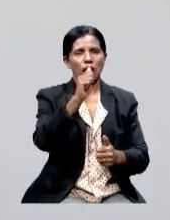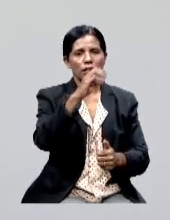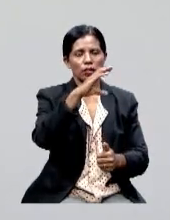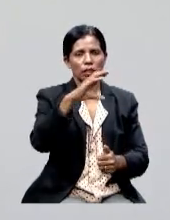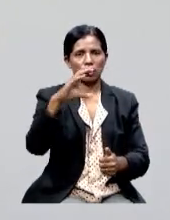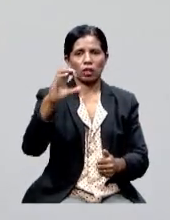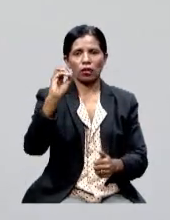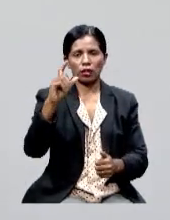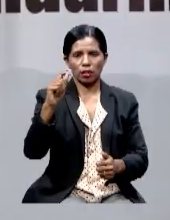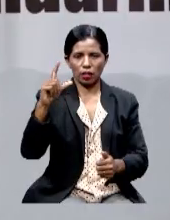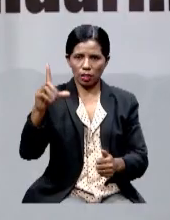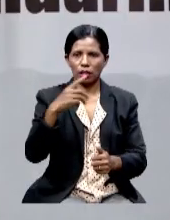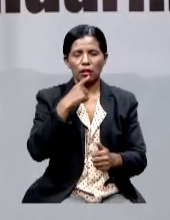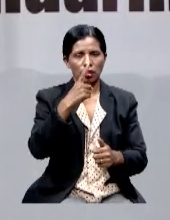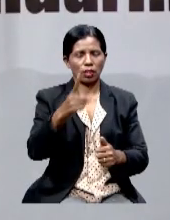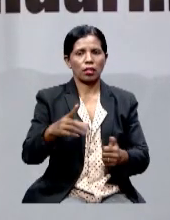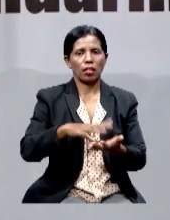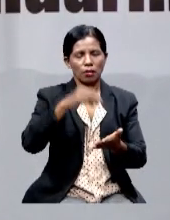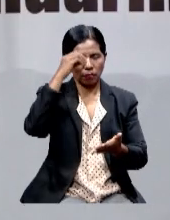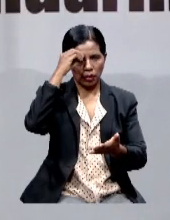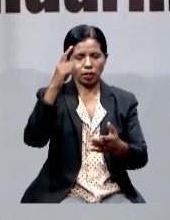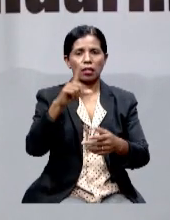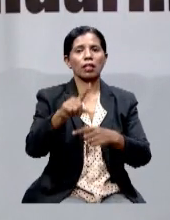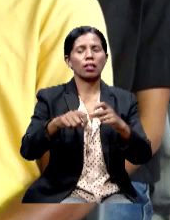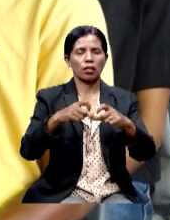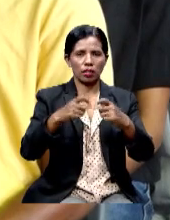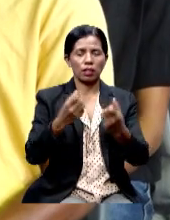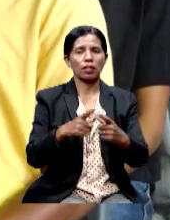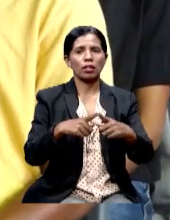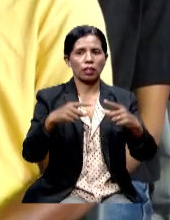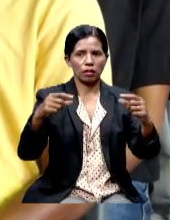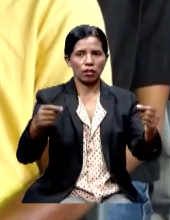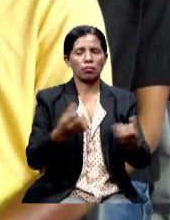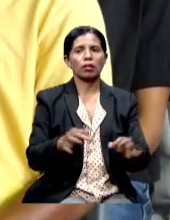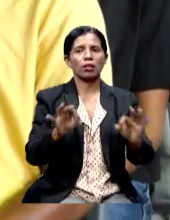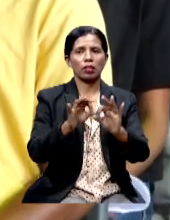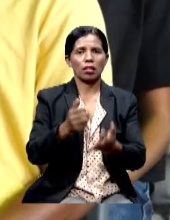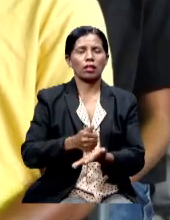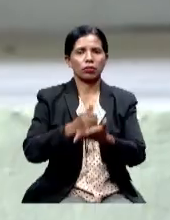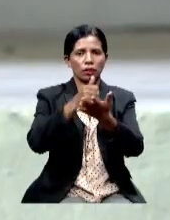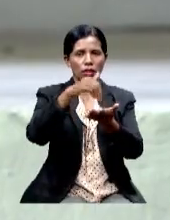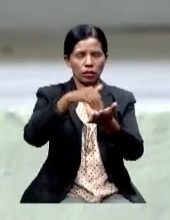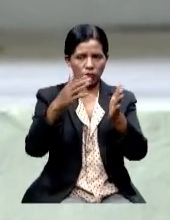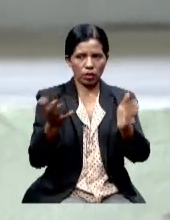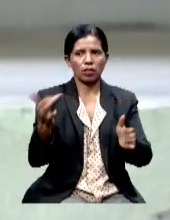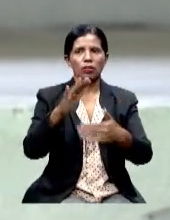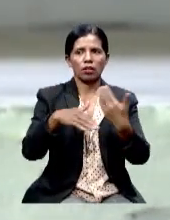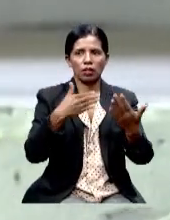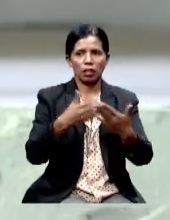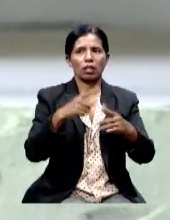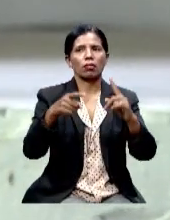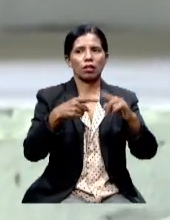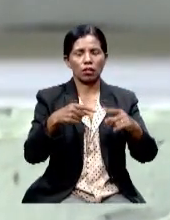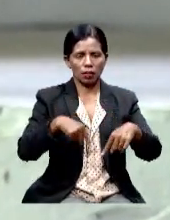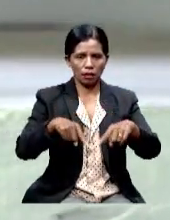Chinesa Timoruan HTT, curso Lian Mandarin ne, importante tebes, atu facilita estudante bolsa Seru Timoruan Sira, banhira